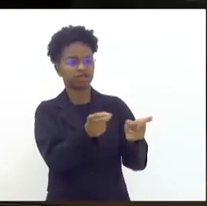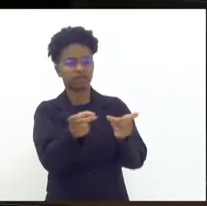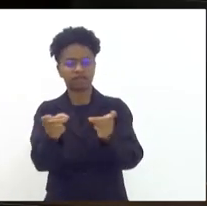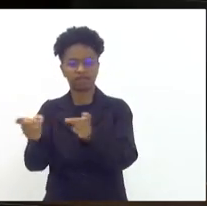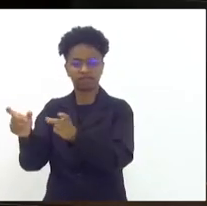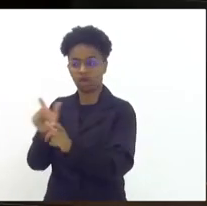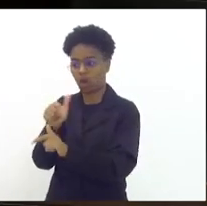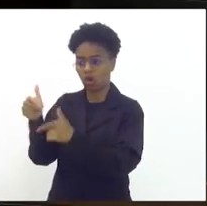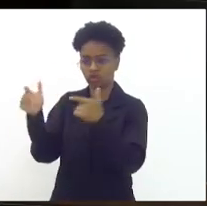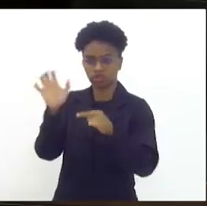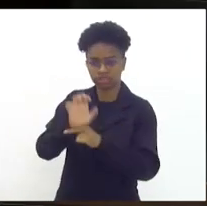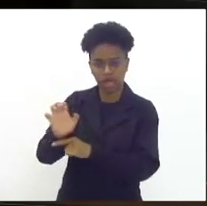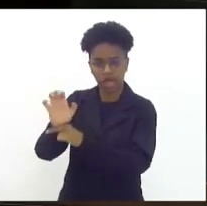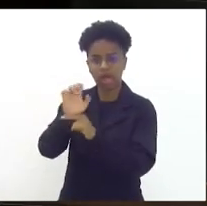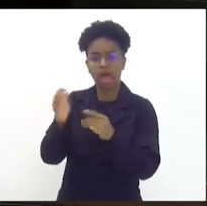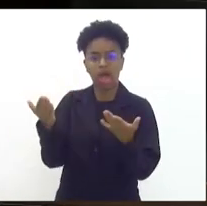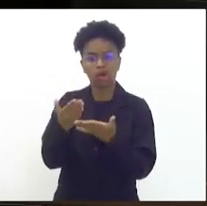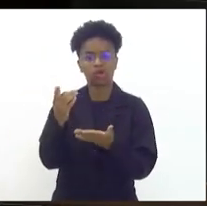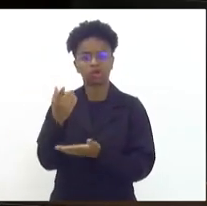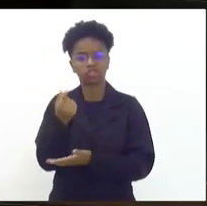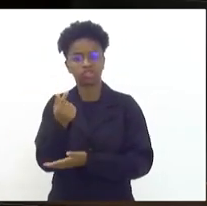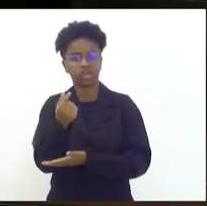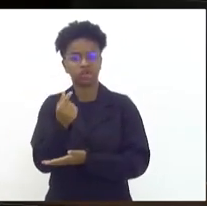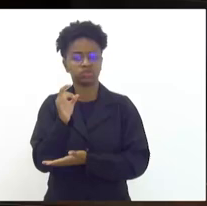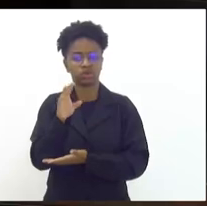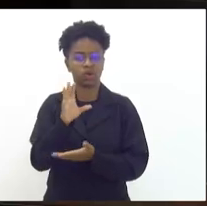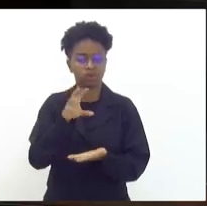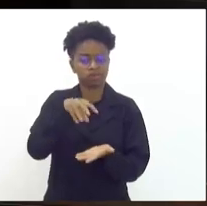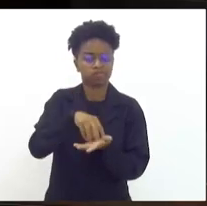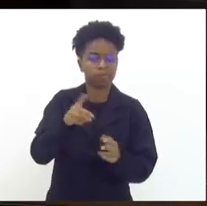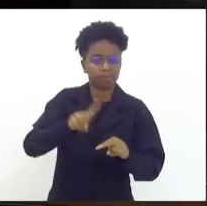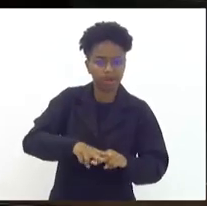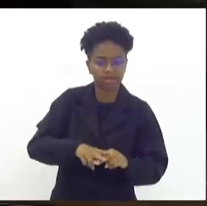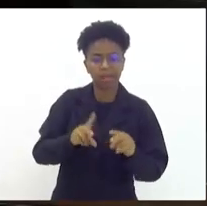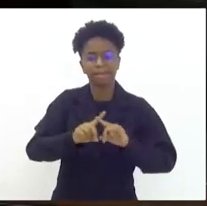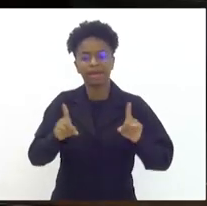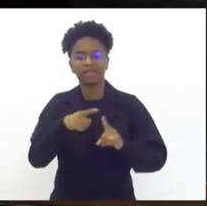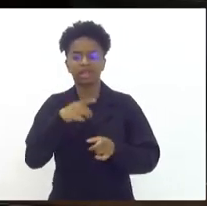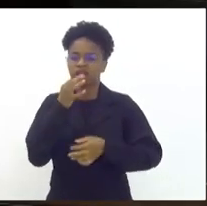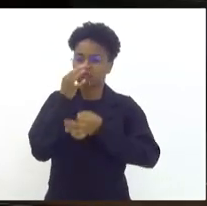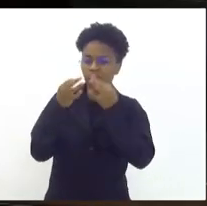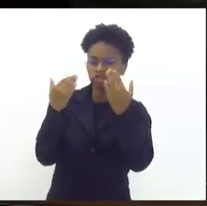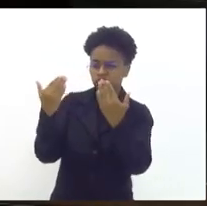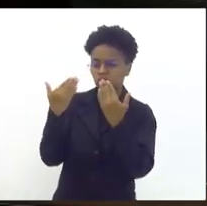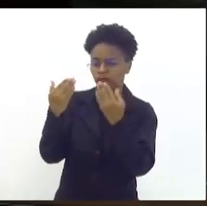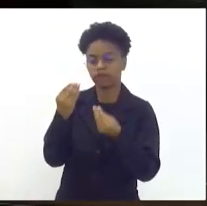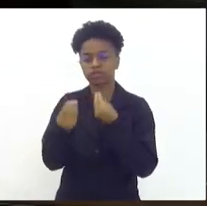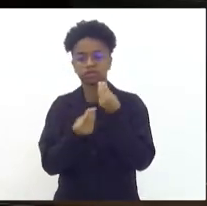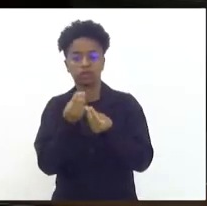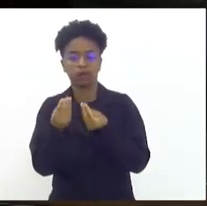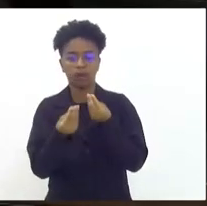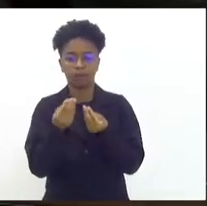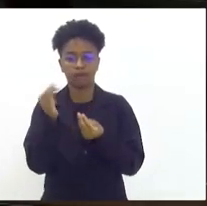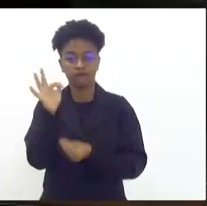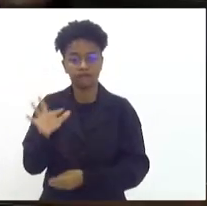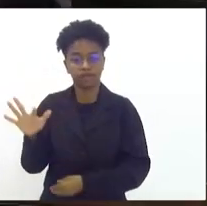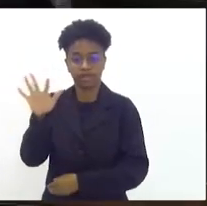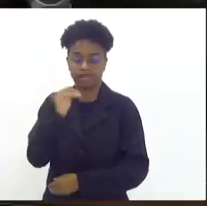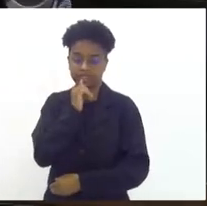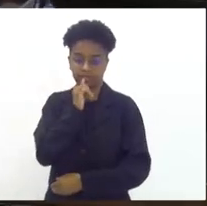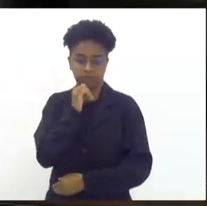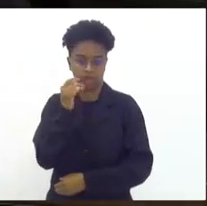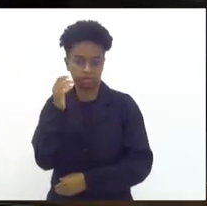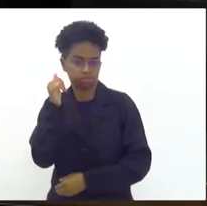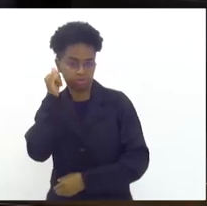e agora a receita vai ser no de E aí vem o argumento da desconfiança Federativa Mauro ah não o Rio ou